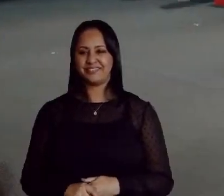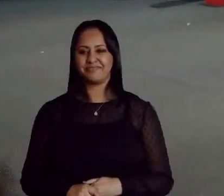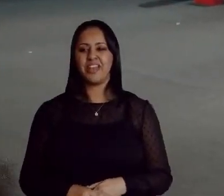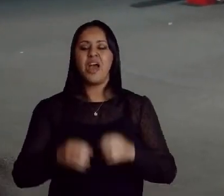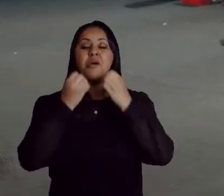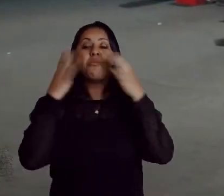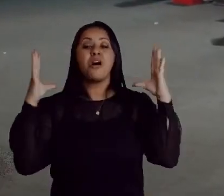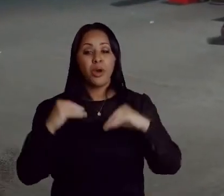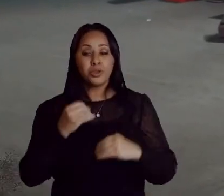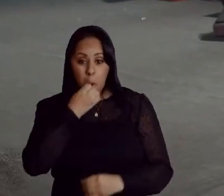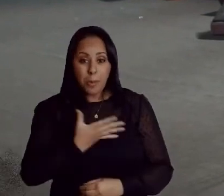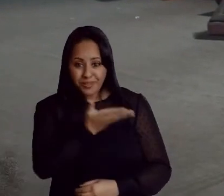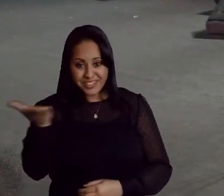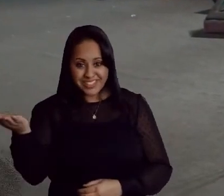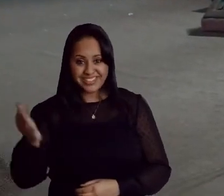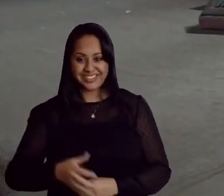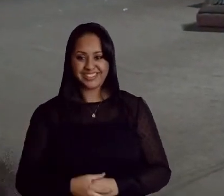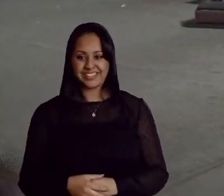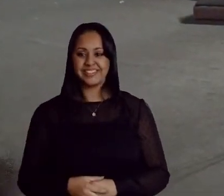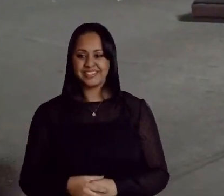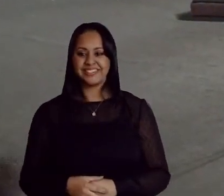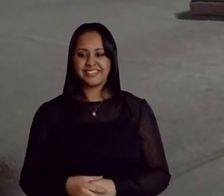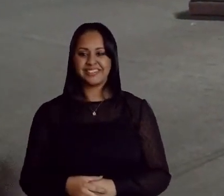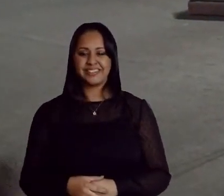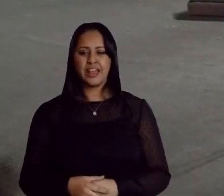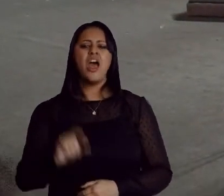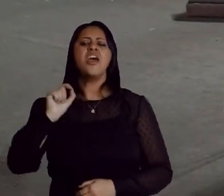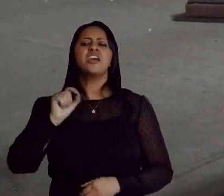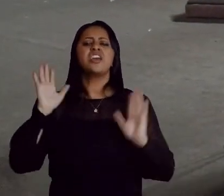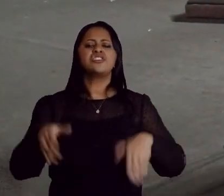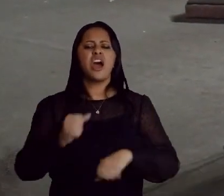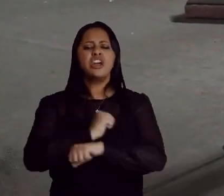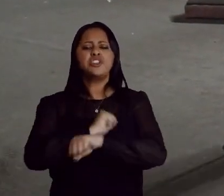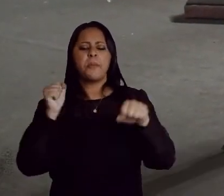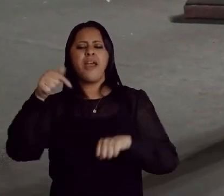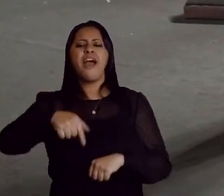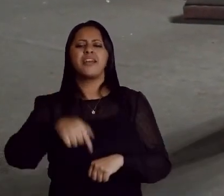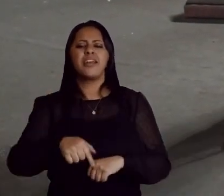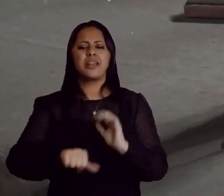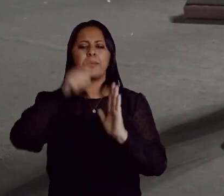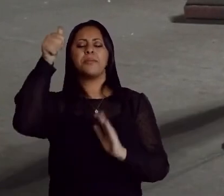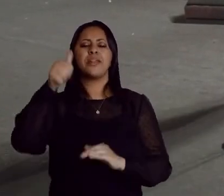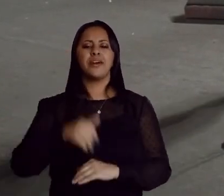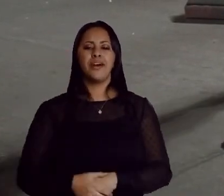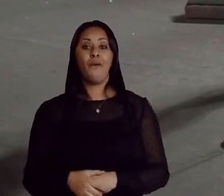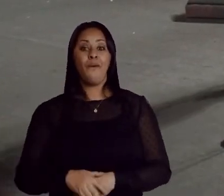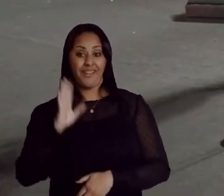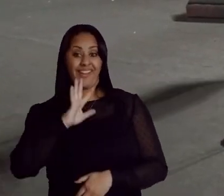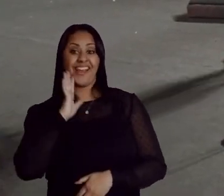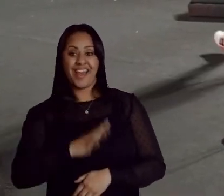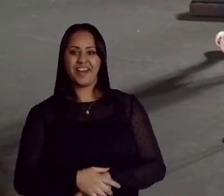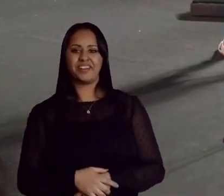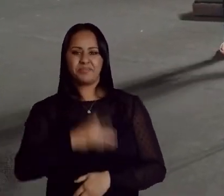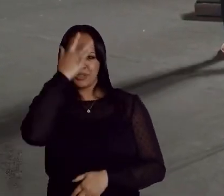Boa noite, pessoal. Tudo bem com vocês? Quem já estava aqui de manhã, acende o farol para eu saber quem já estava aqui na primeira sessão. Olha, tem bastante